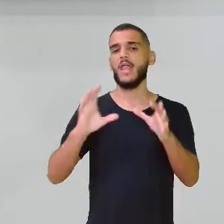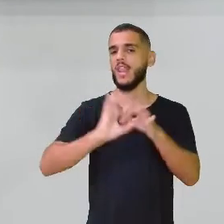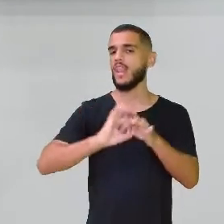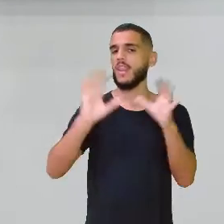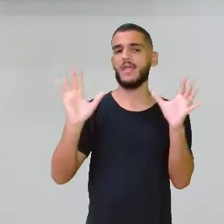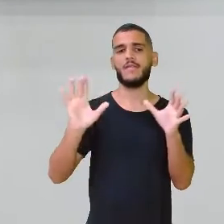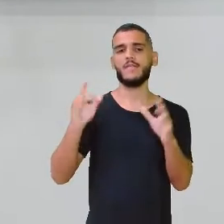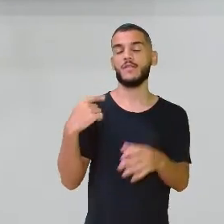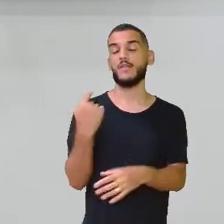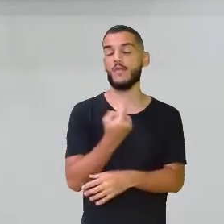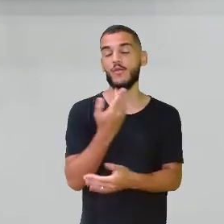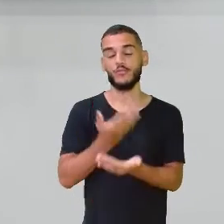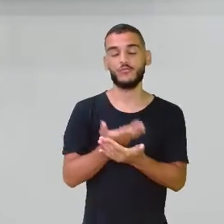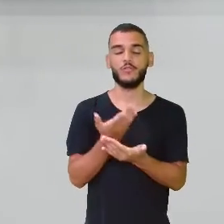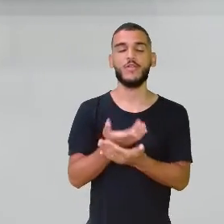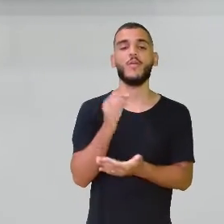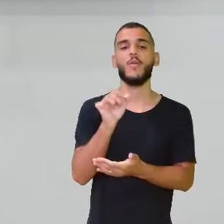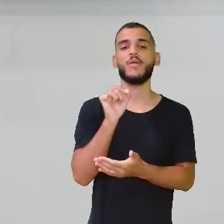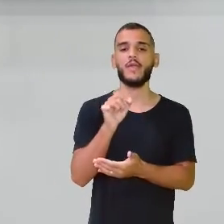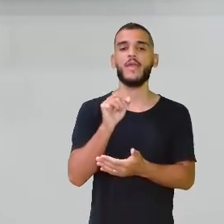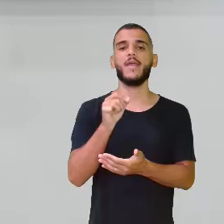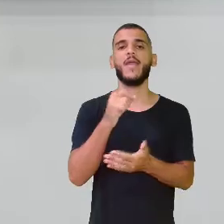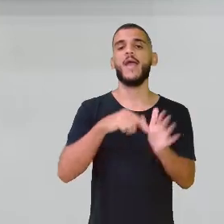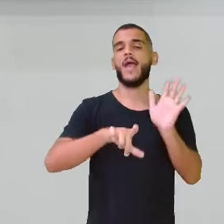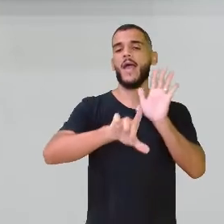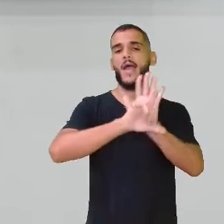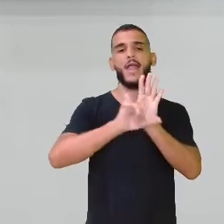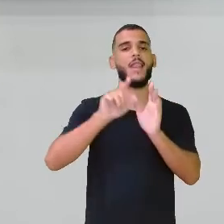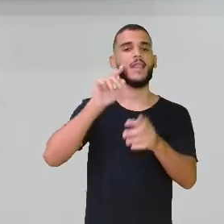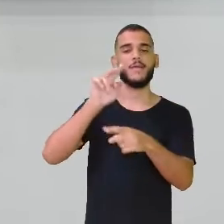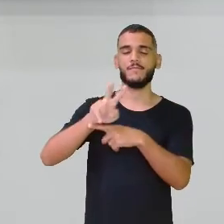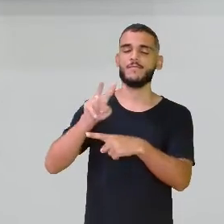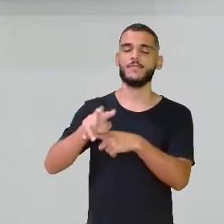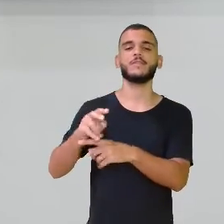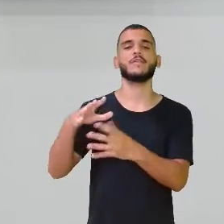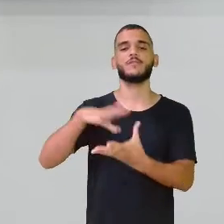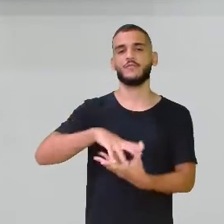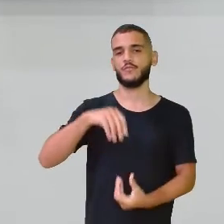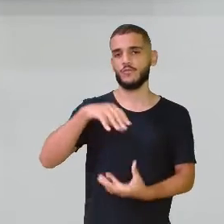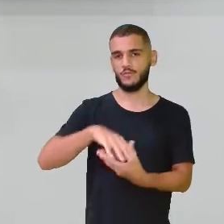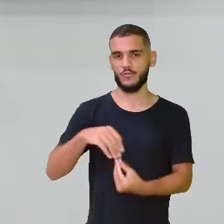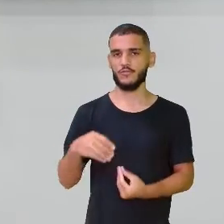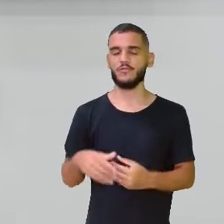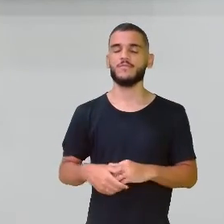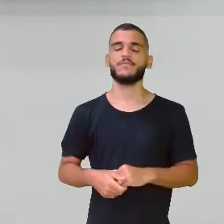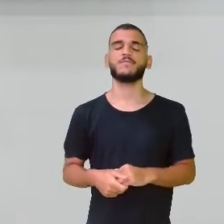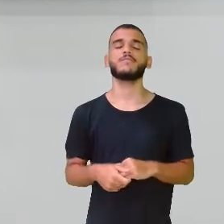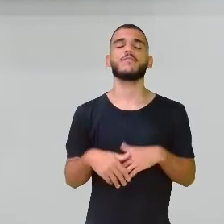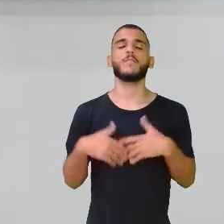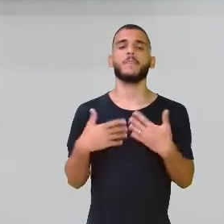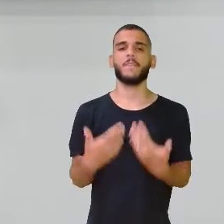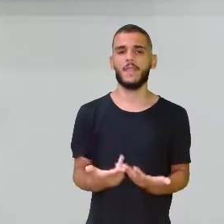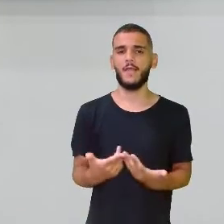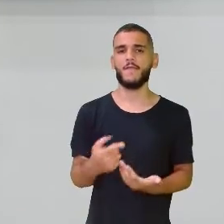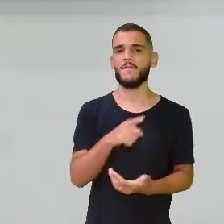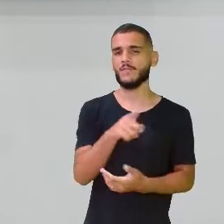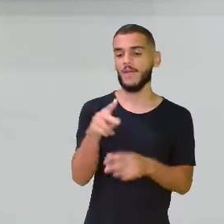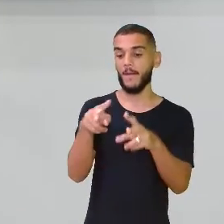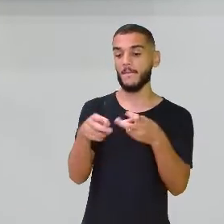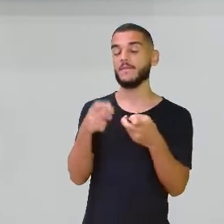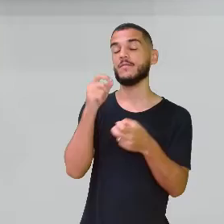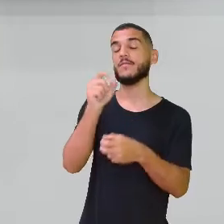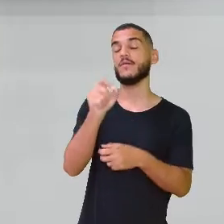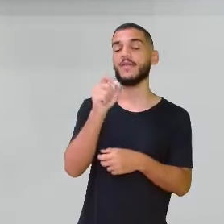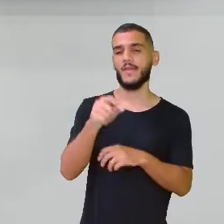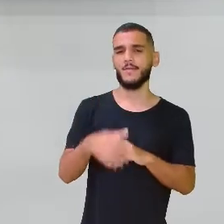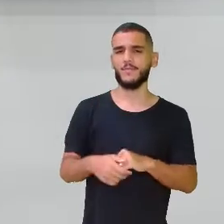que a gente está estudando o Estatuto do Idoso. Entendem? O que eu quero que vocês percebam é